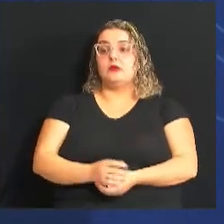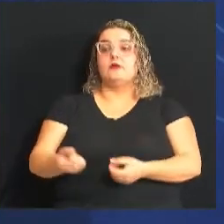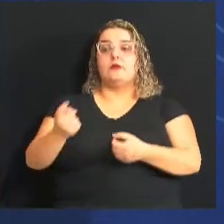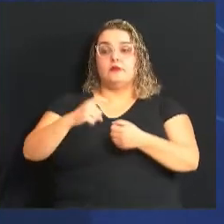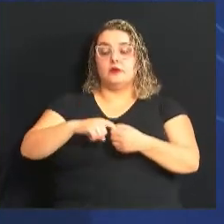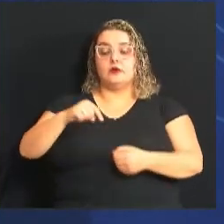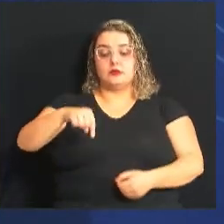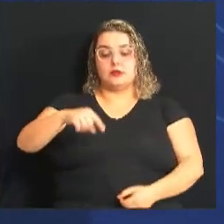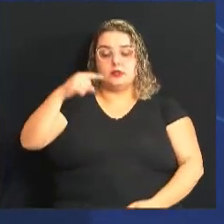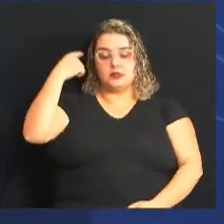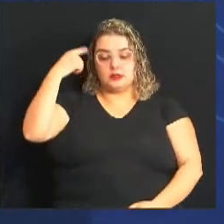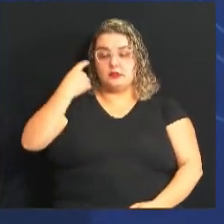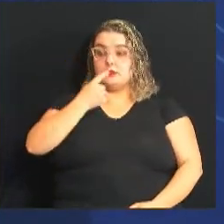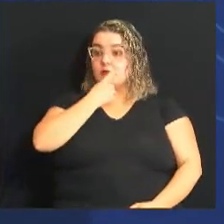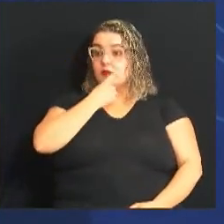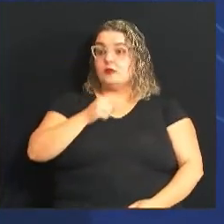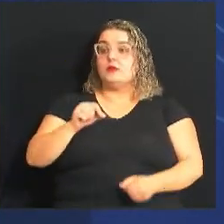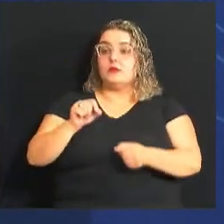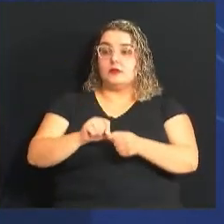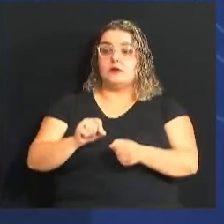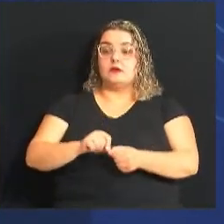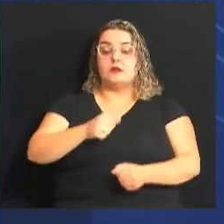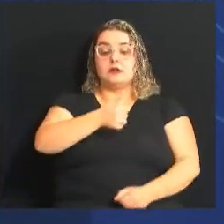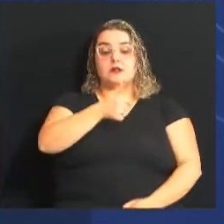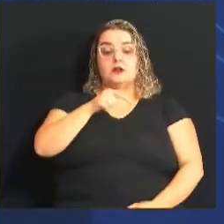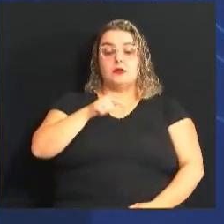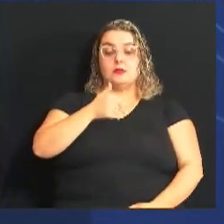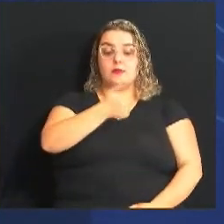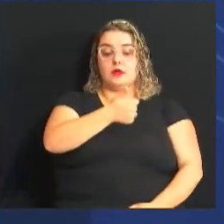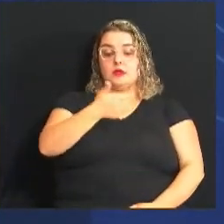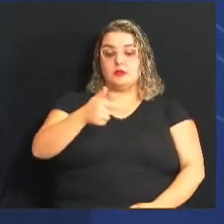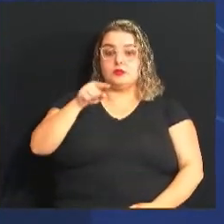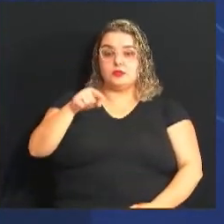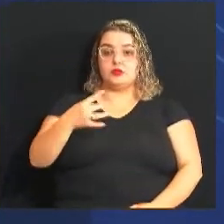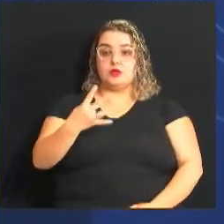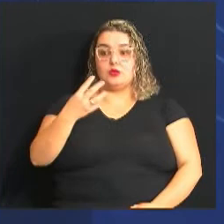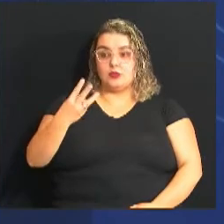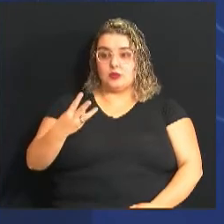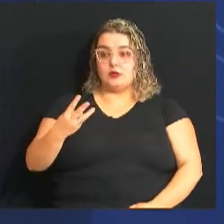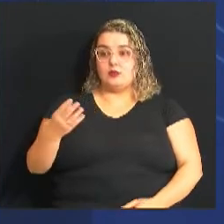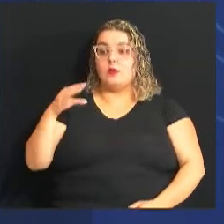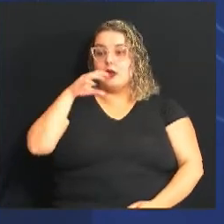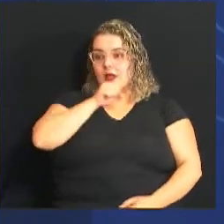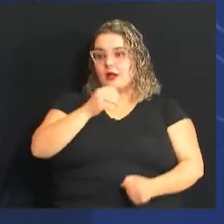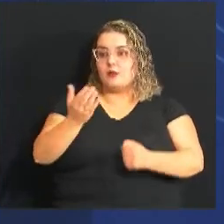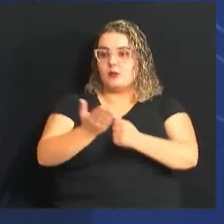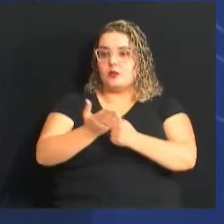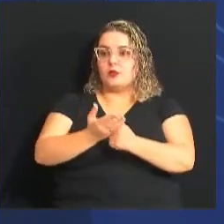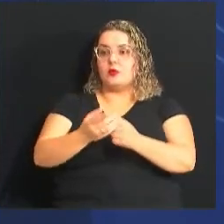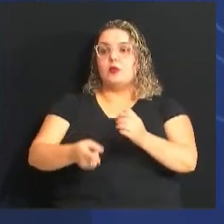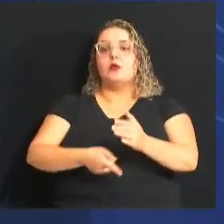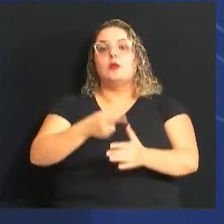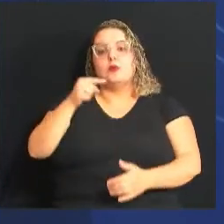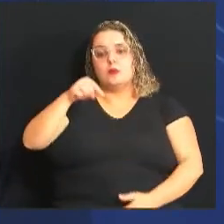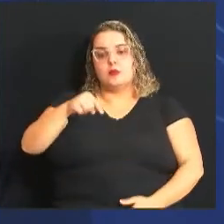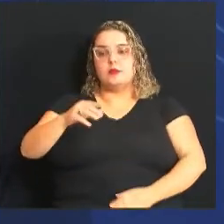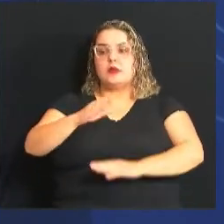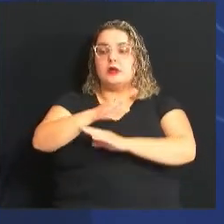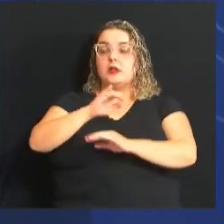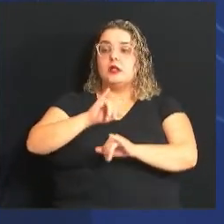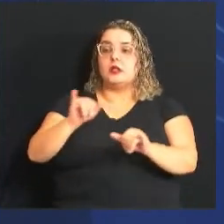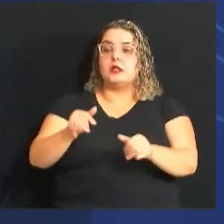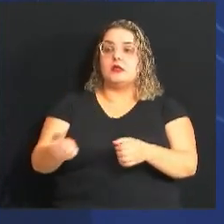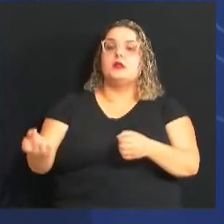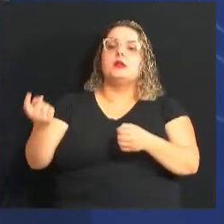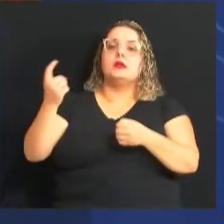nesta sexta-feira vamos fazer o seguinte meio-dia e quarenta e três agora a gente vai fazer um rápido intervalo primeiro aqui no nosso câmera notícia